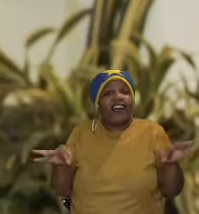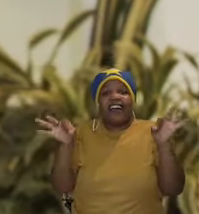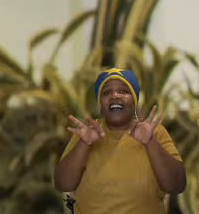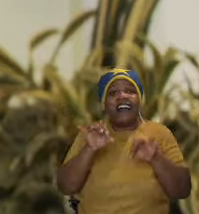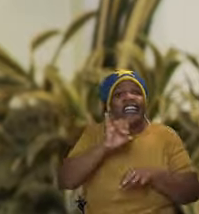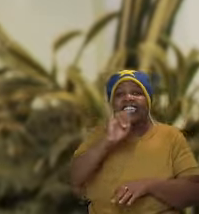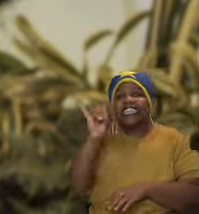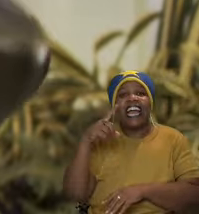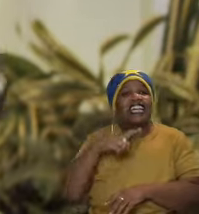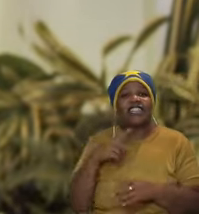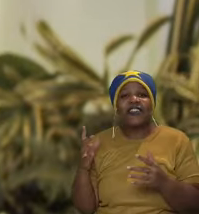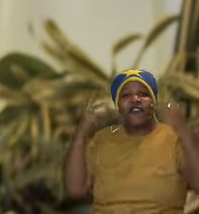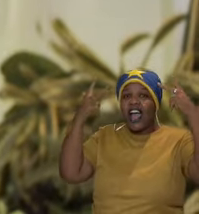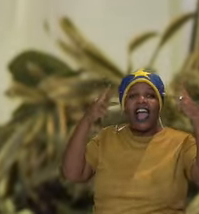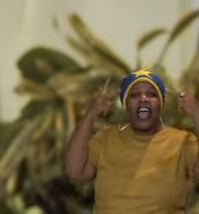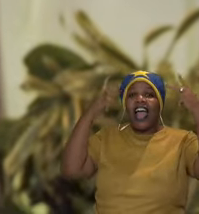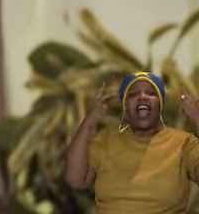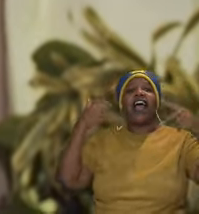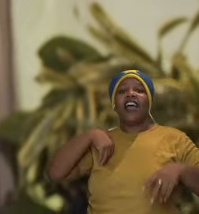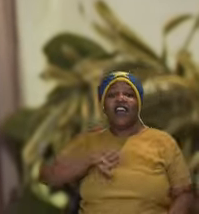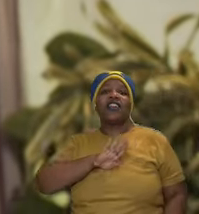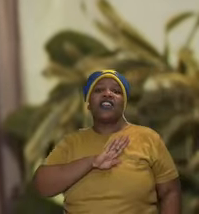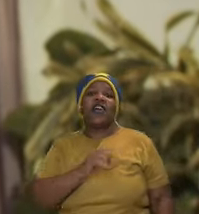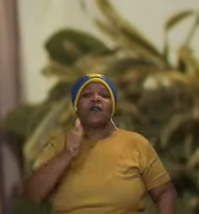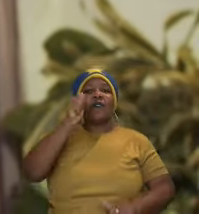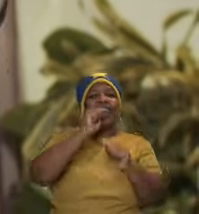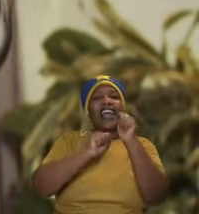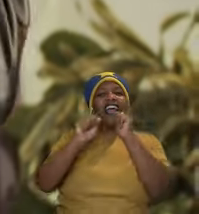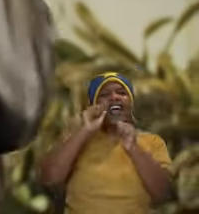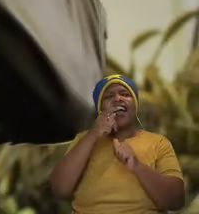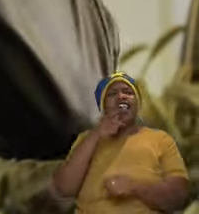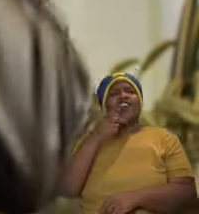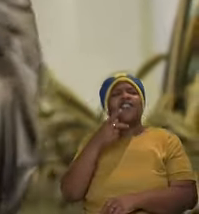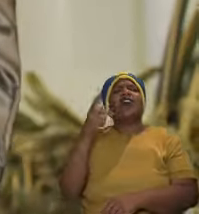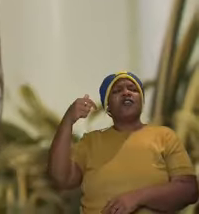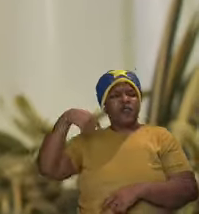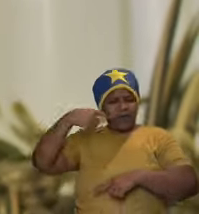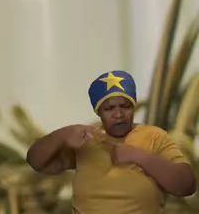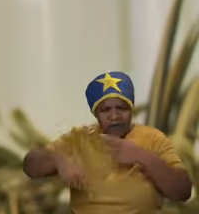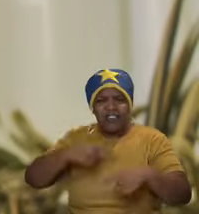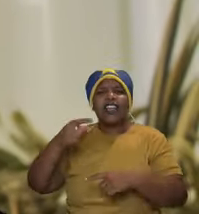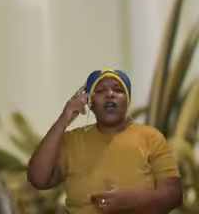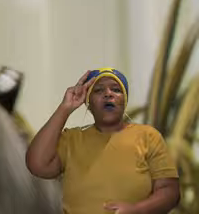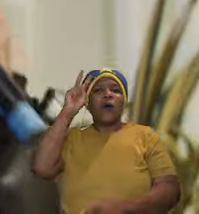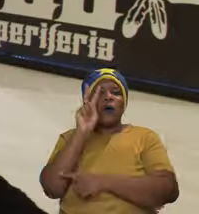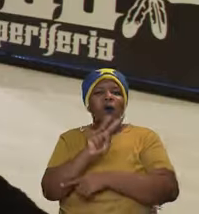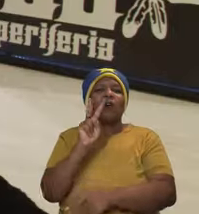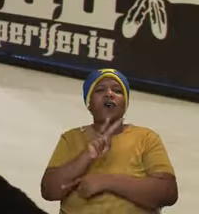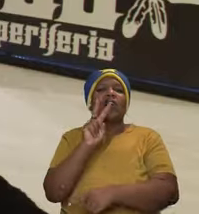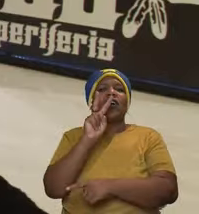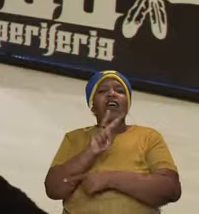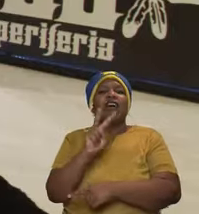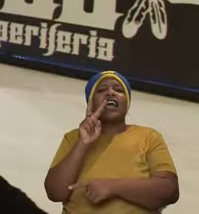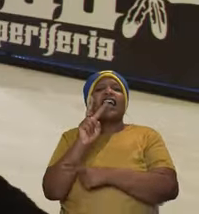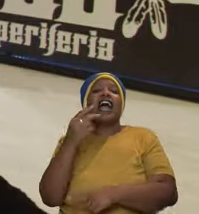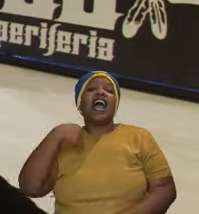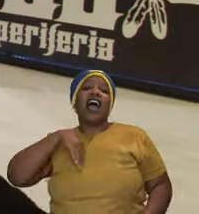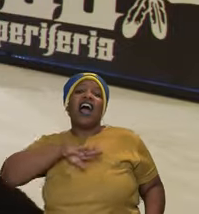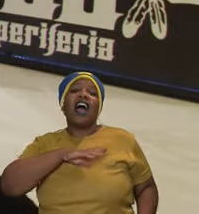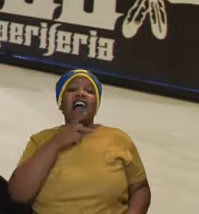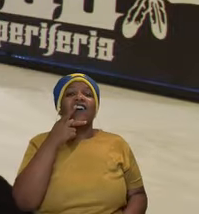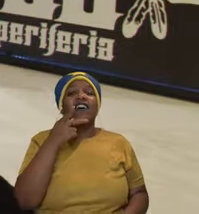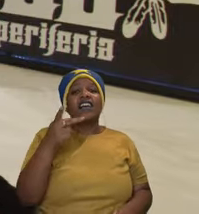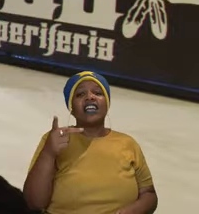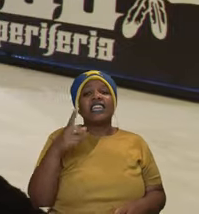um rolê, ter um pra nós beber. Ter paz pra desfrutar, ter mais pra conhecer. Vem ver. Godin botou mais seis